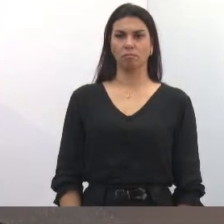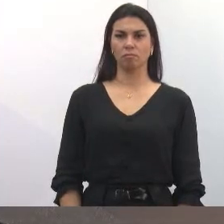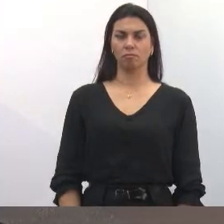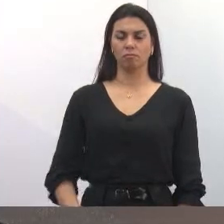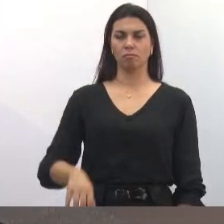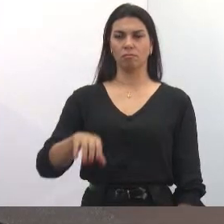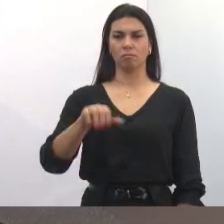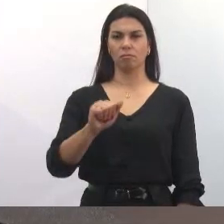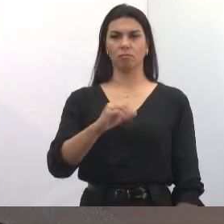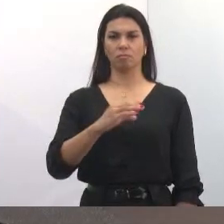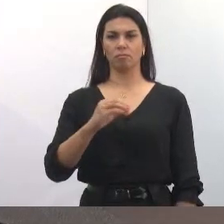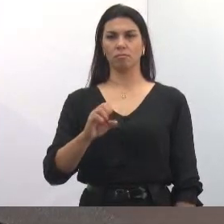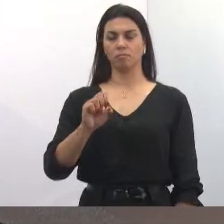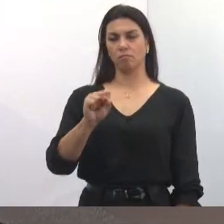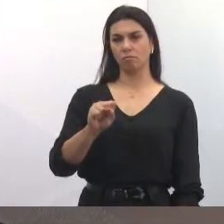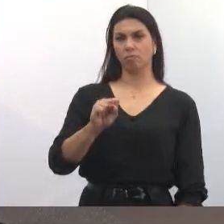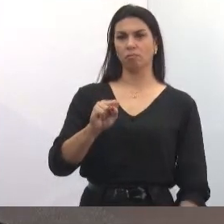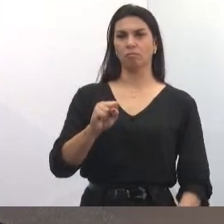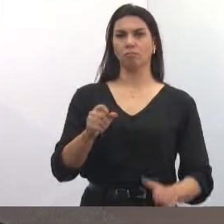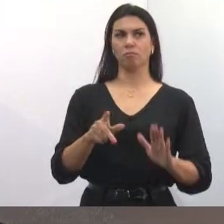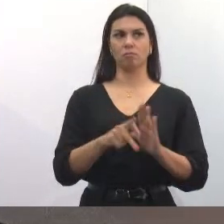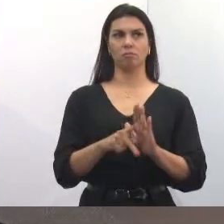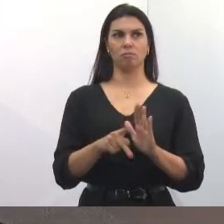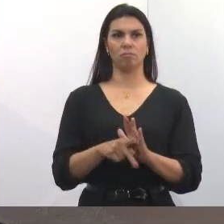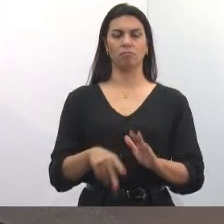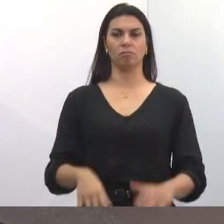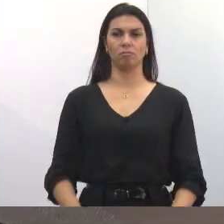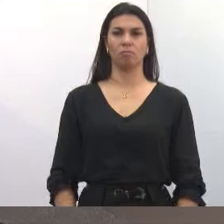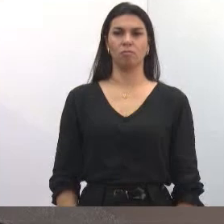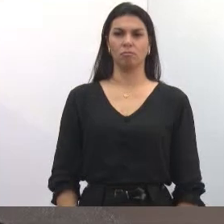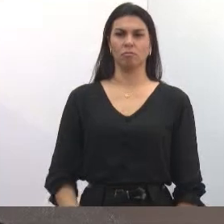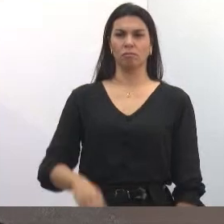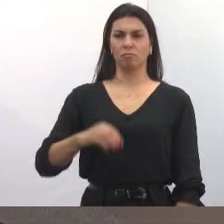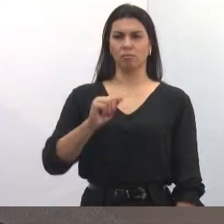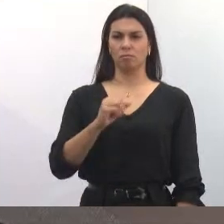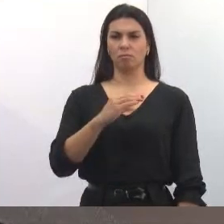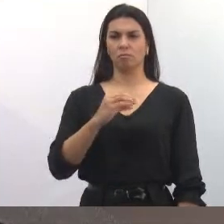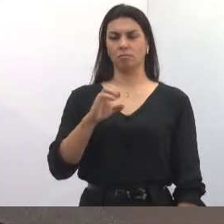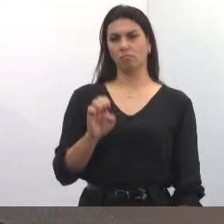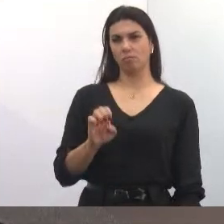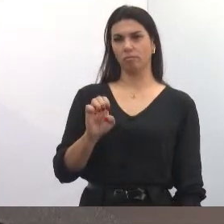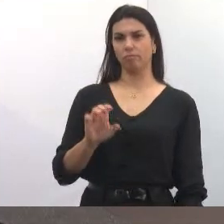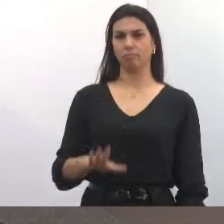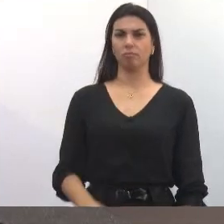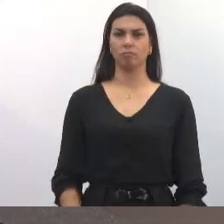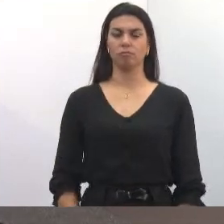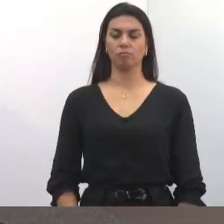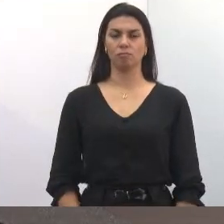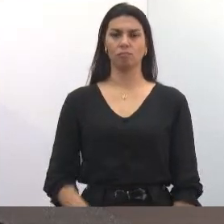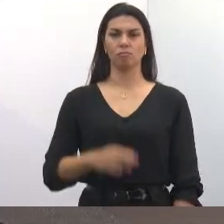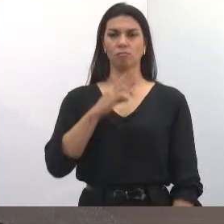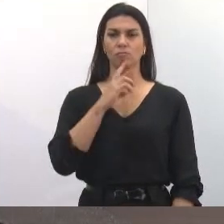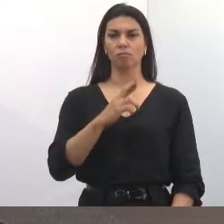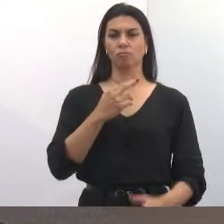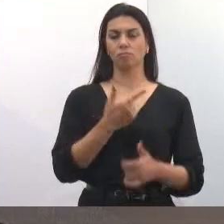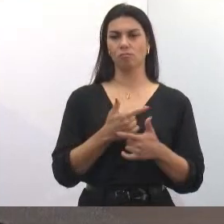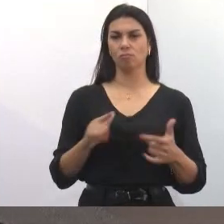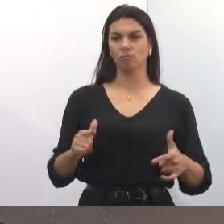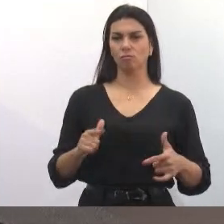ACS, Agente Comunitário de Saúde, ACE, Agente Combate às Endemias Prejudicado,